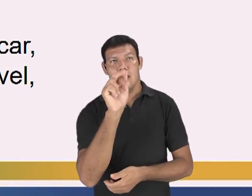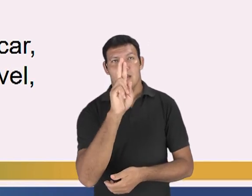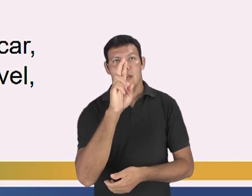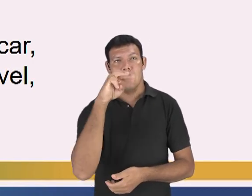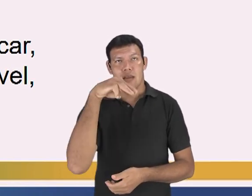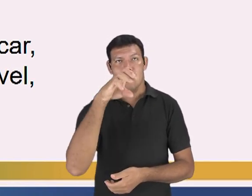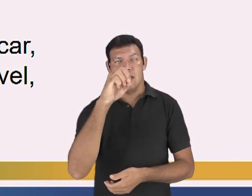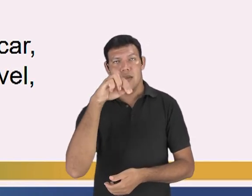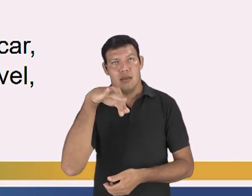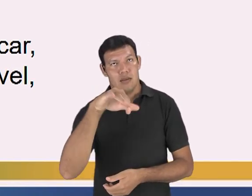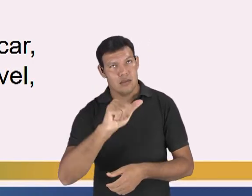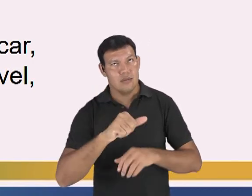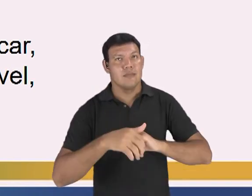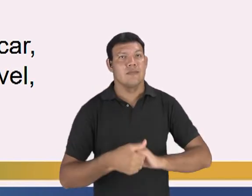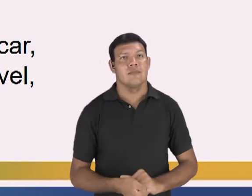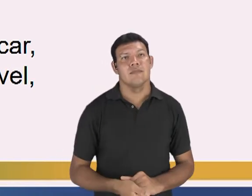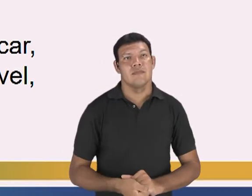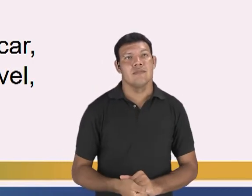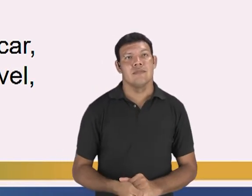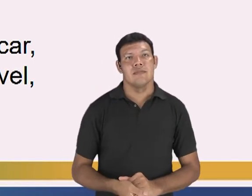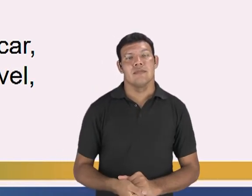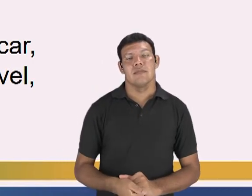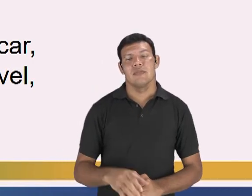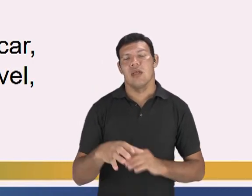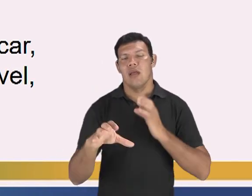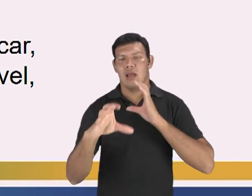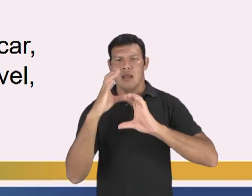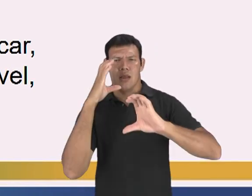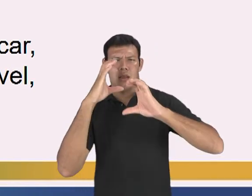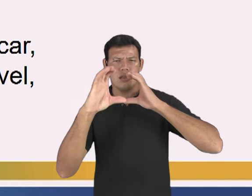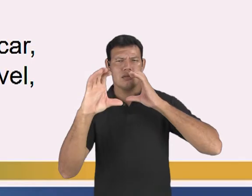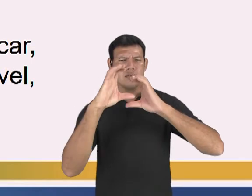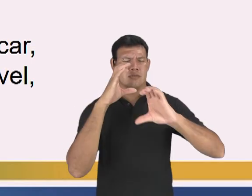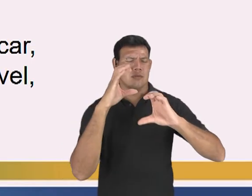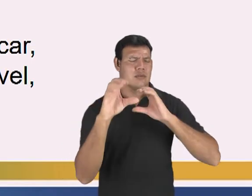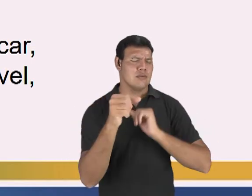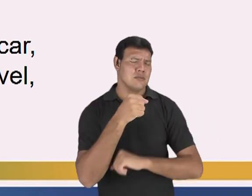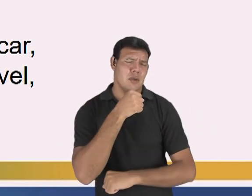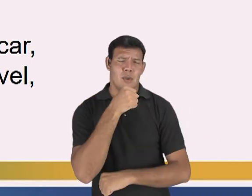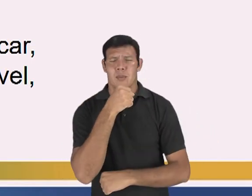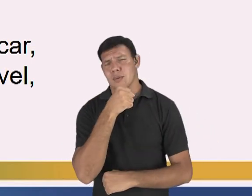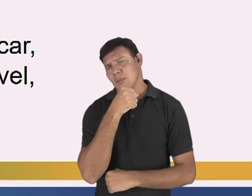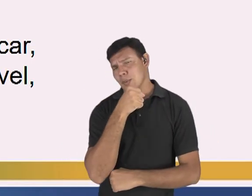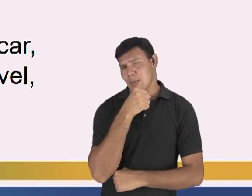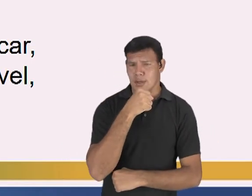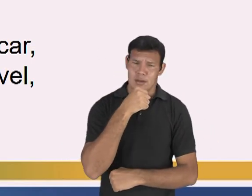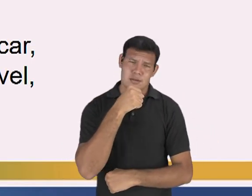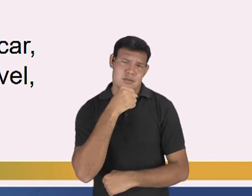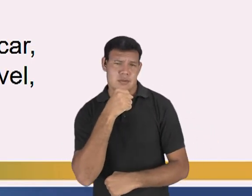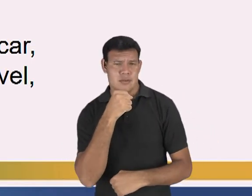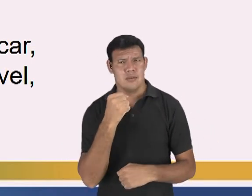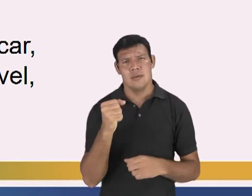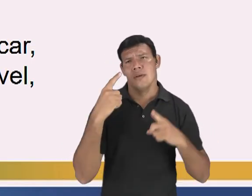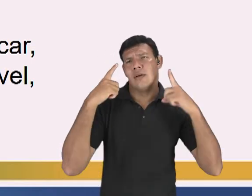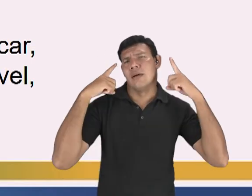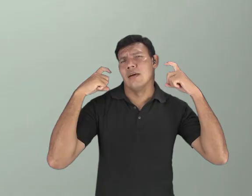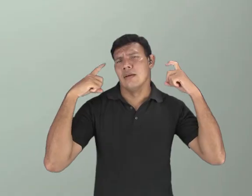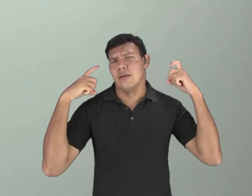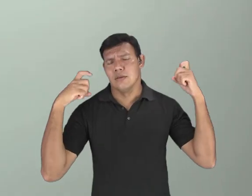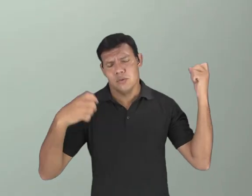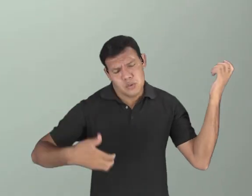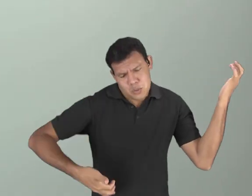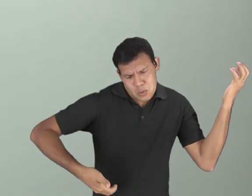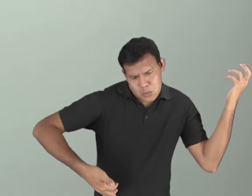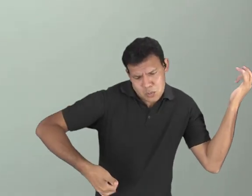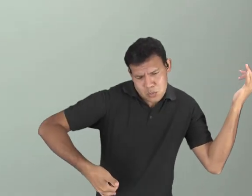por esses acordes. Quando alguém canta, faz um solo, às vezes você tem uma variedade de instrumentos